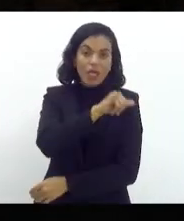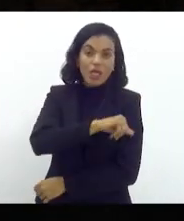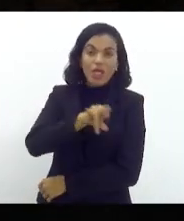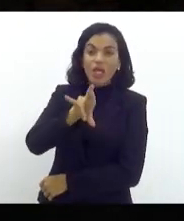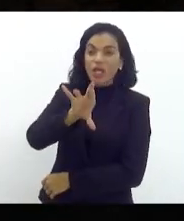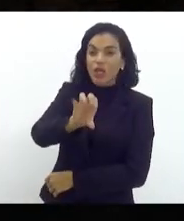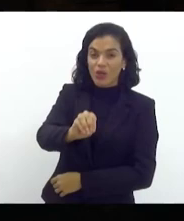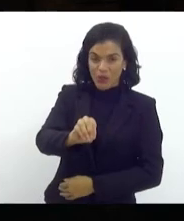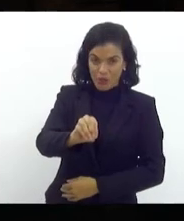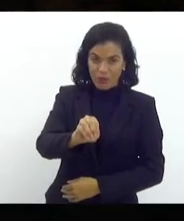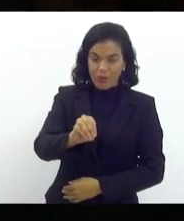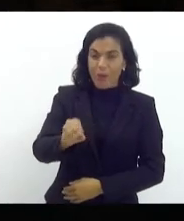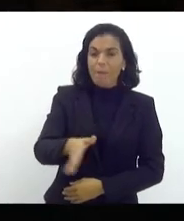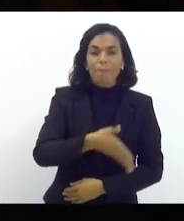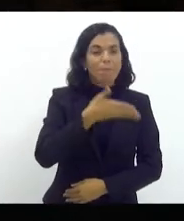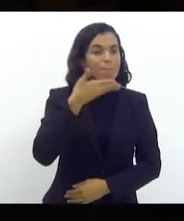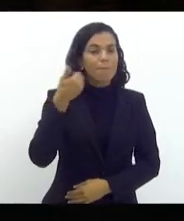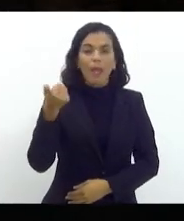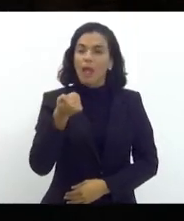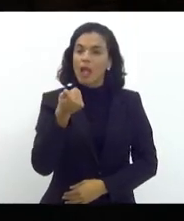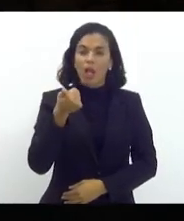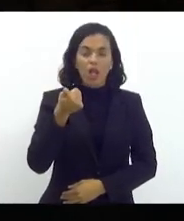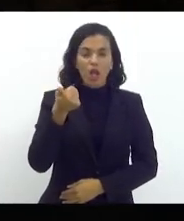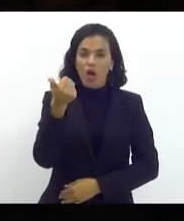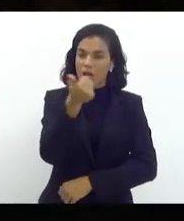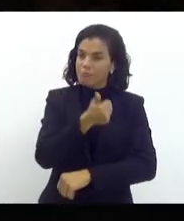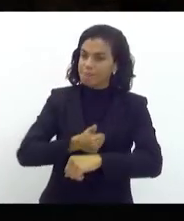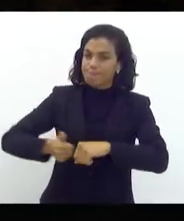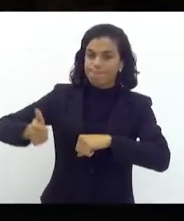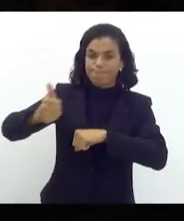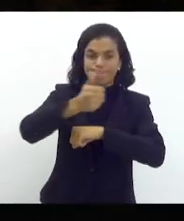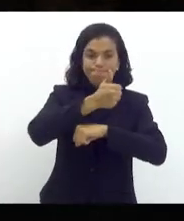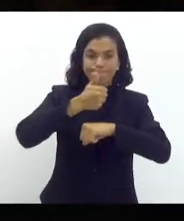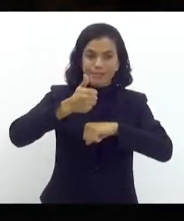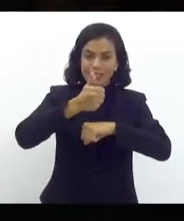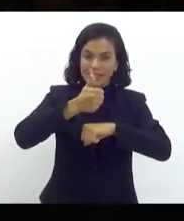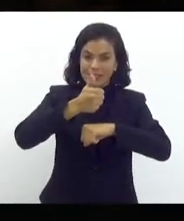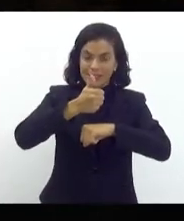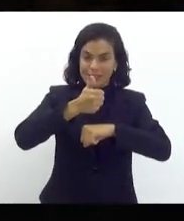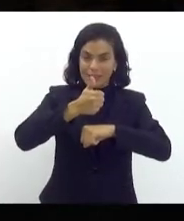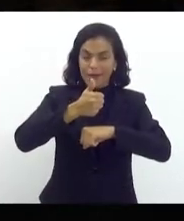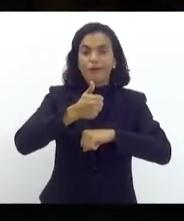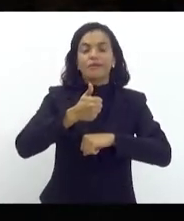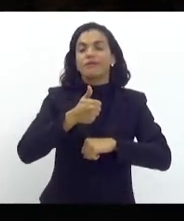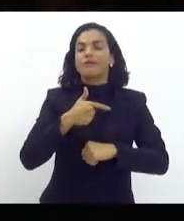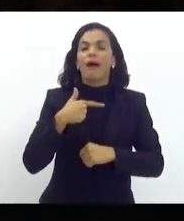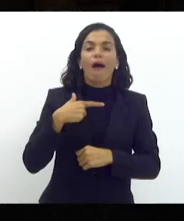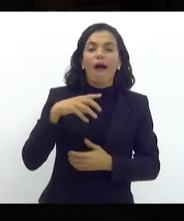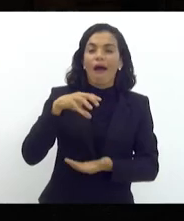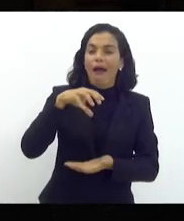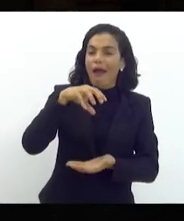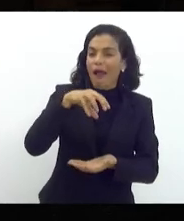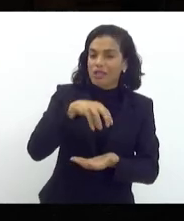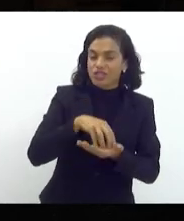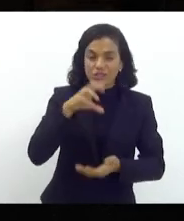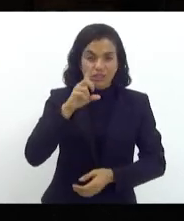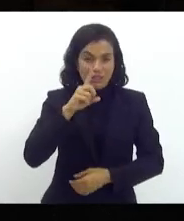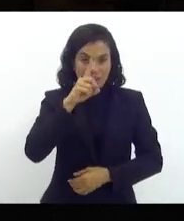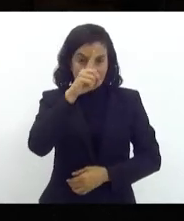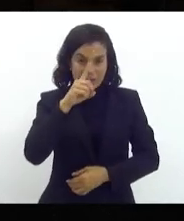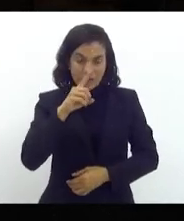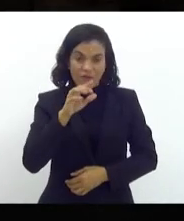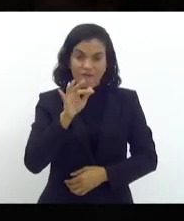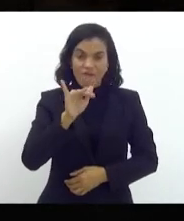Janeiro melhora a sua classificação em ranking da agência de risco